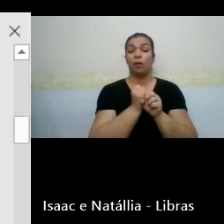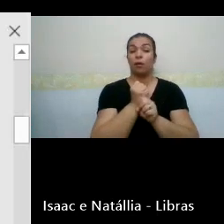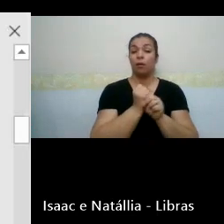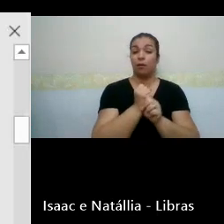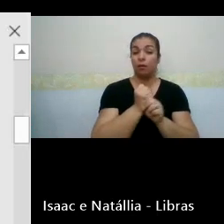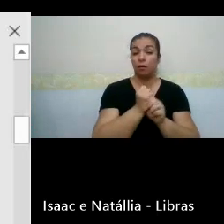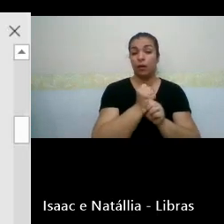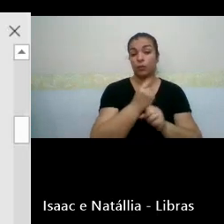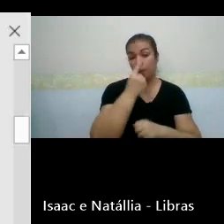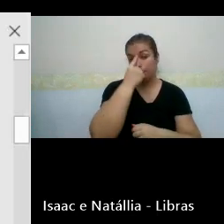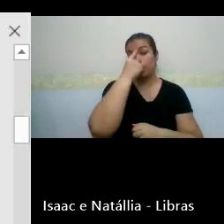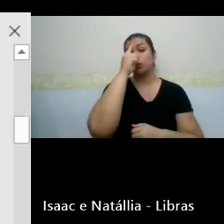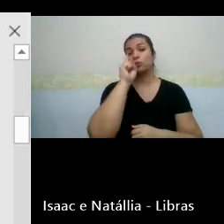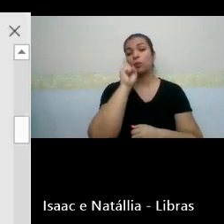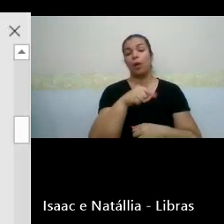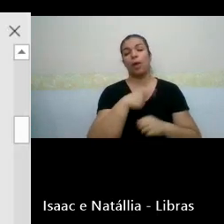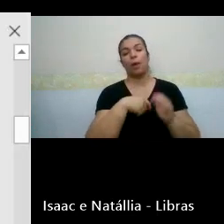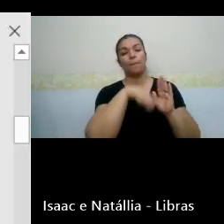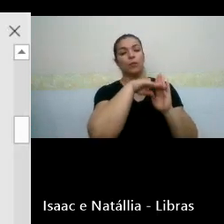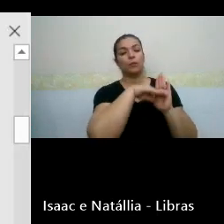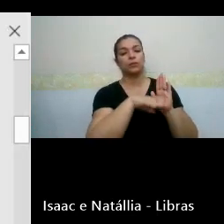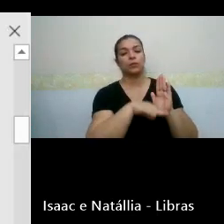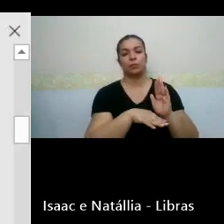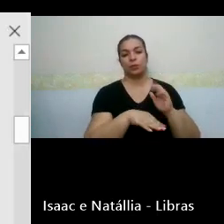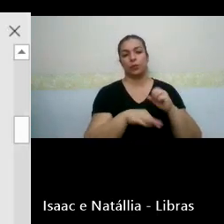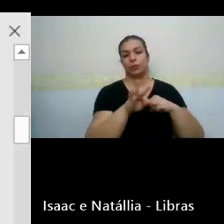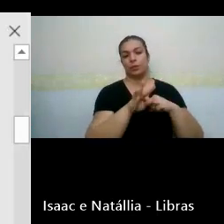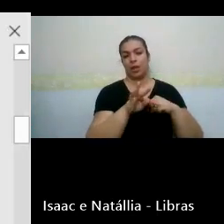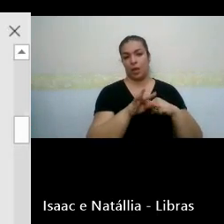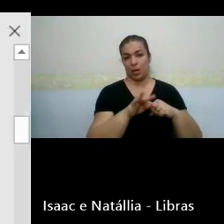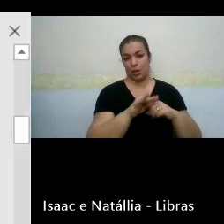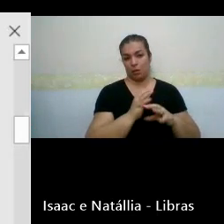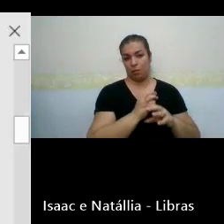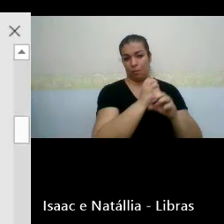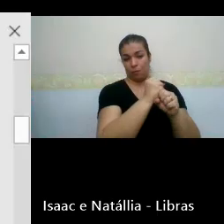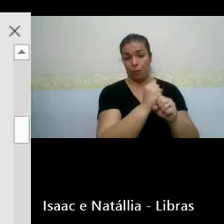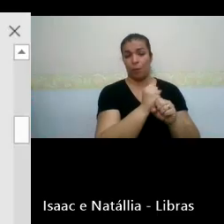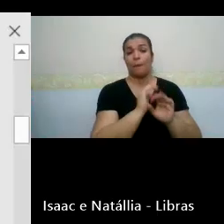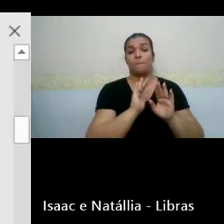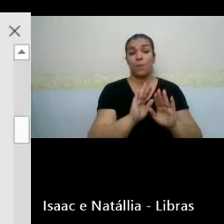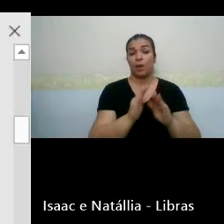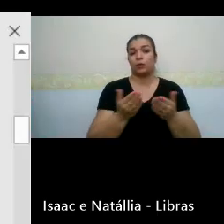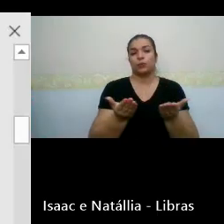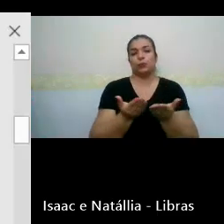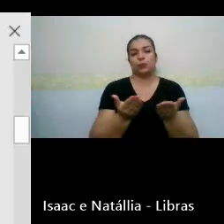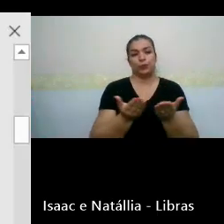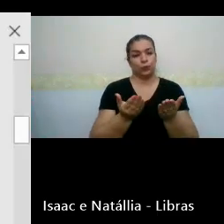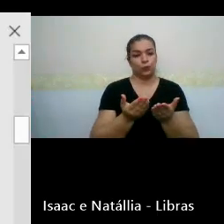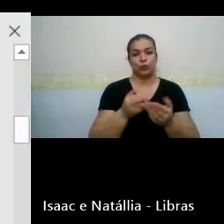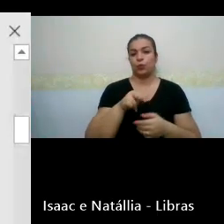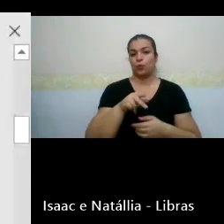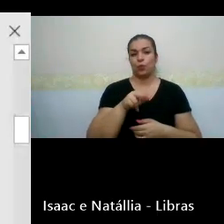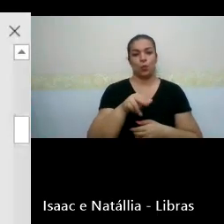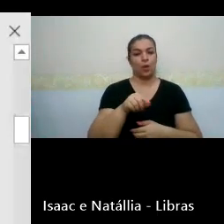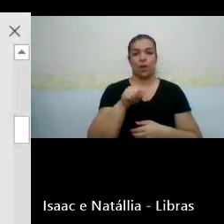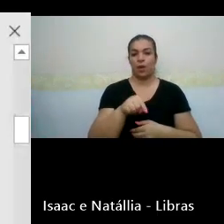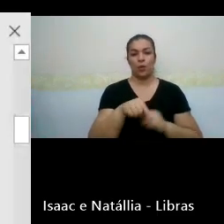como um conjunto de procedimentos. Mas ela não é hoje vista como um conjunto